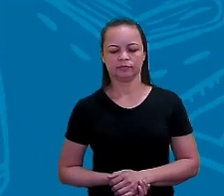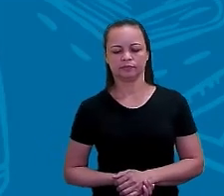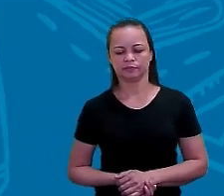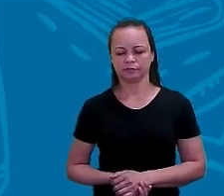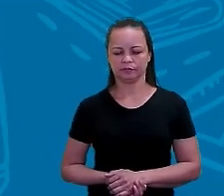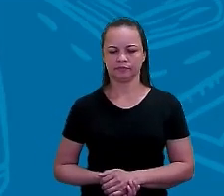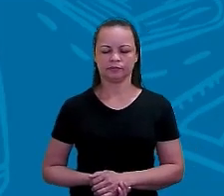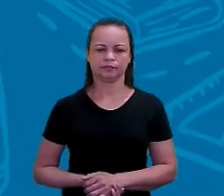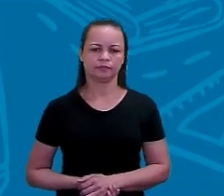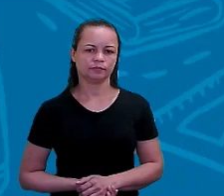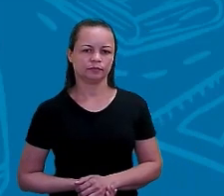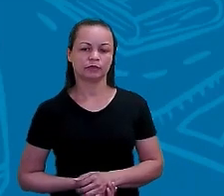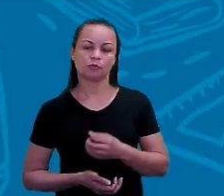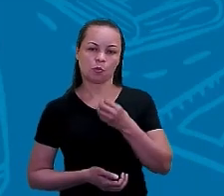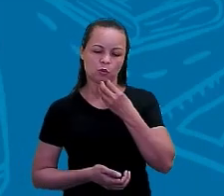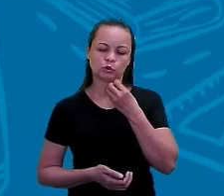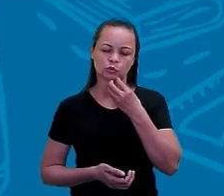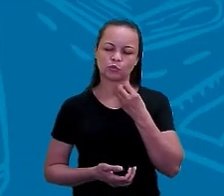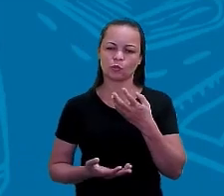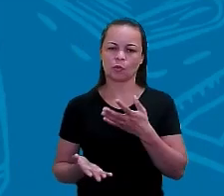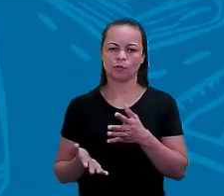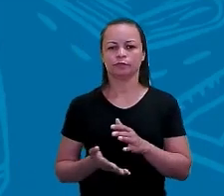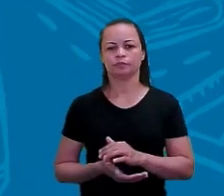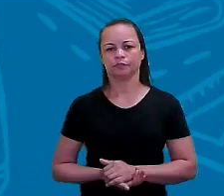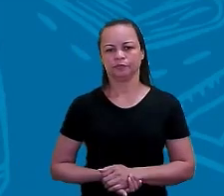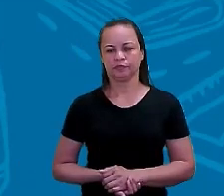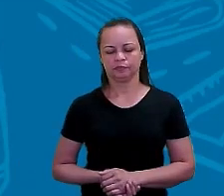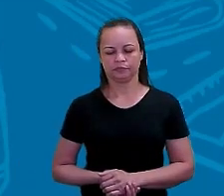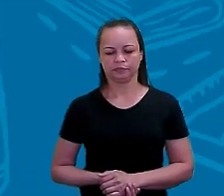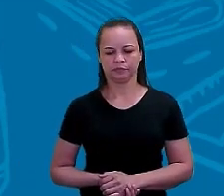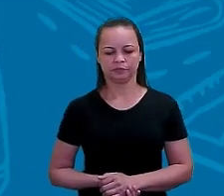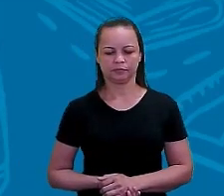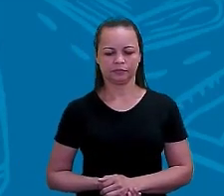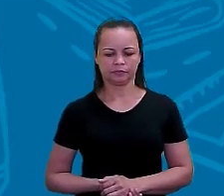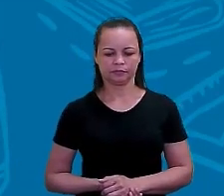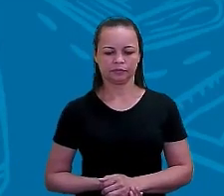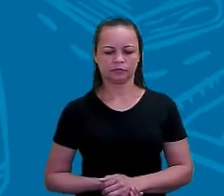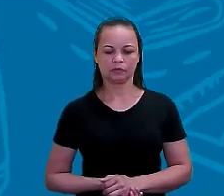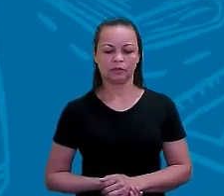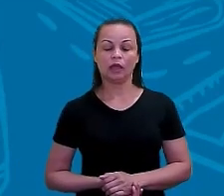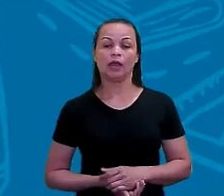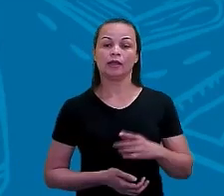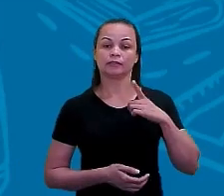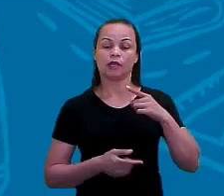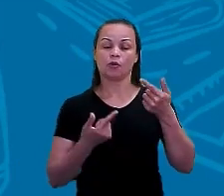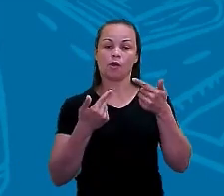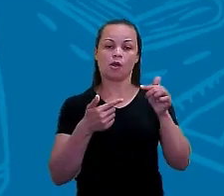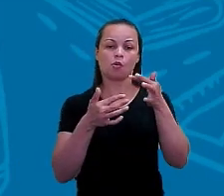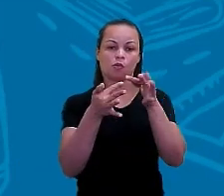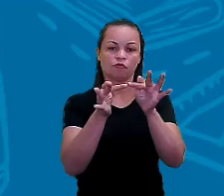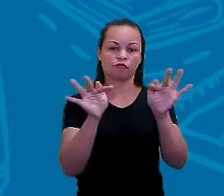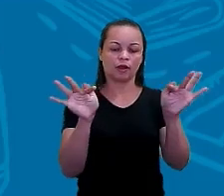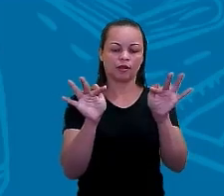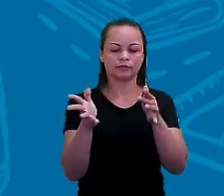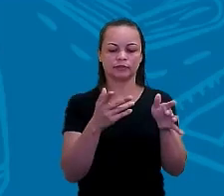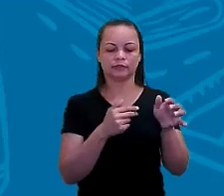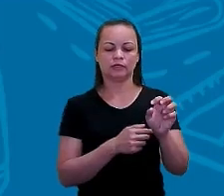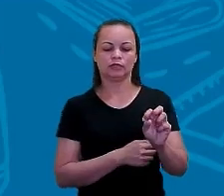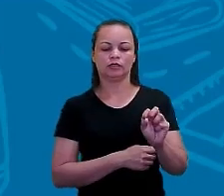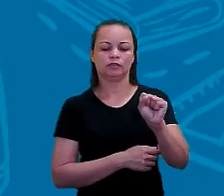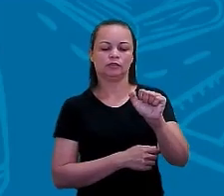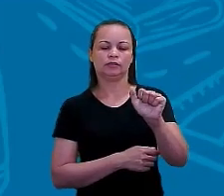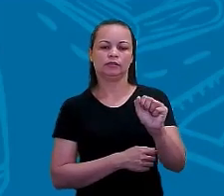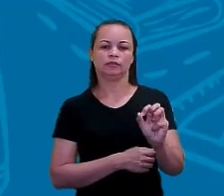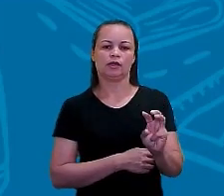tried. Muito, muito bem. Very, very well. So, olha a outra frase aqui. We saw two